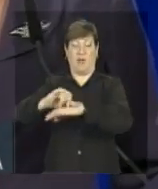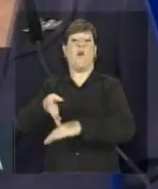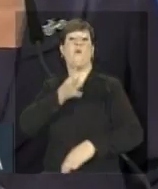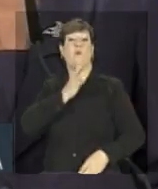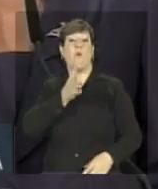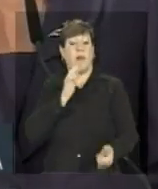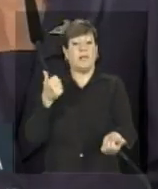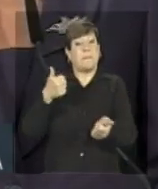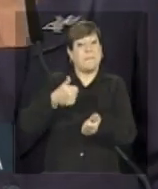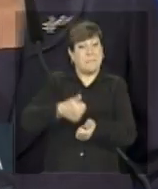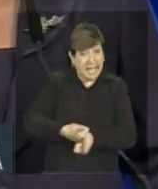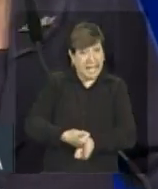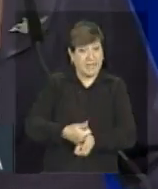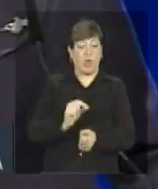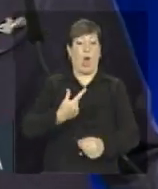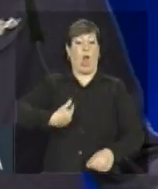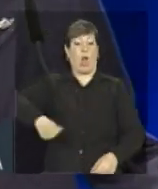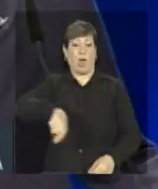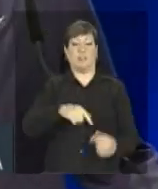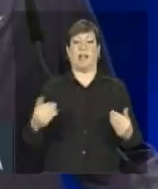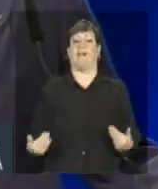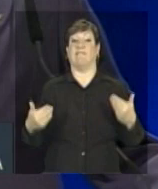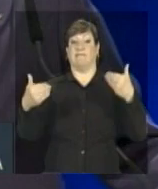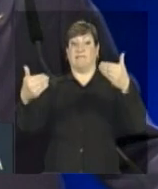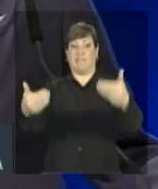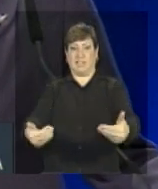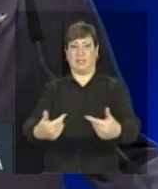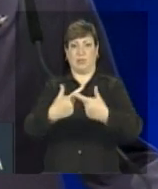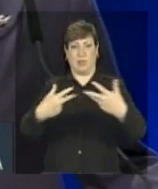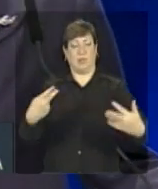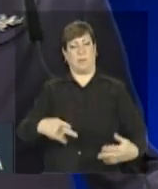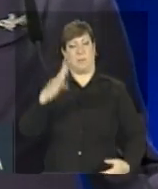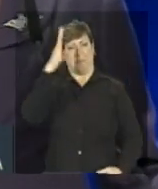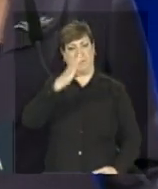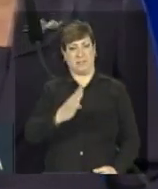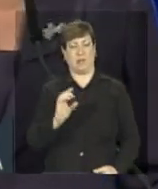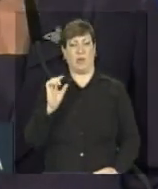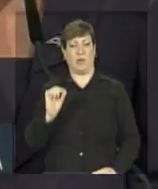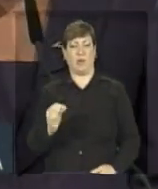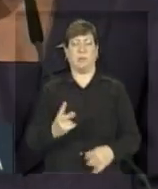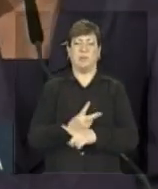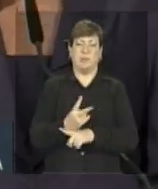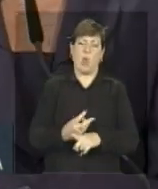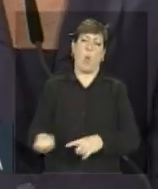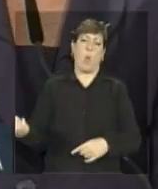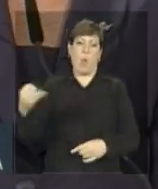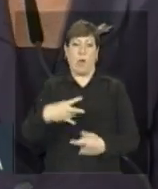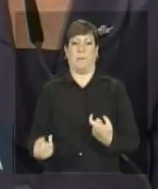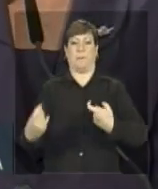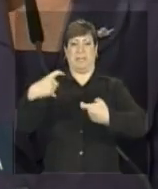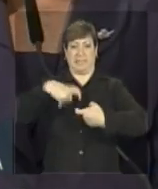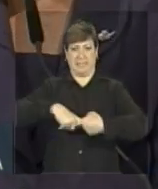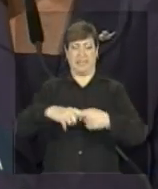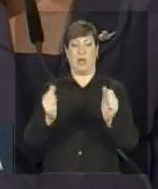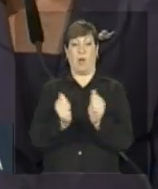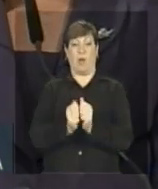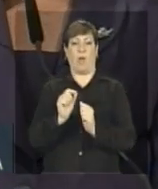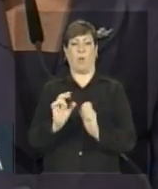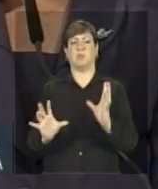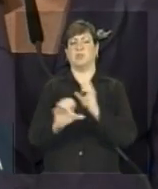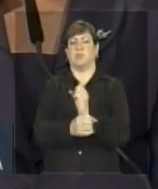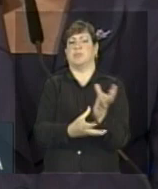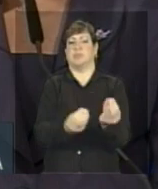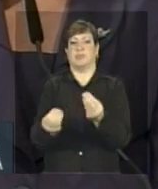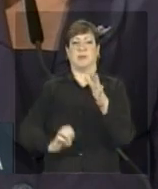conhecerem de perto nossos avanços e a explorar novas parcerias com as